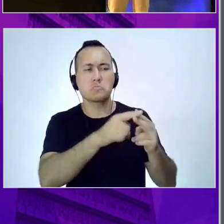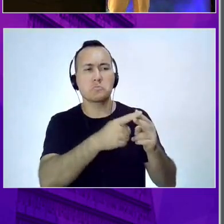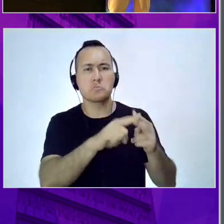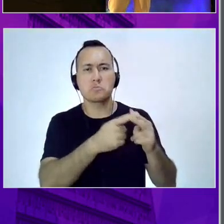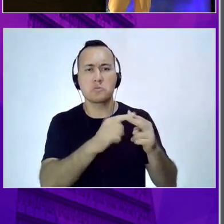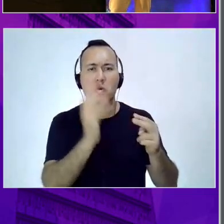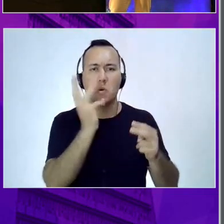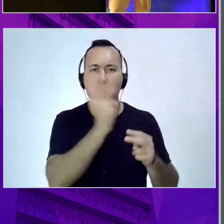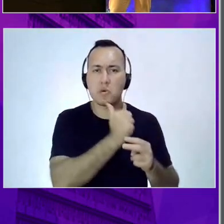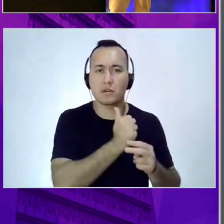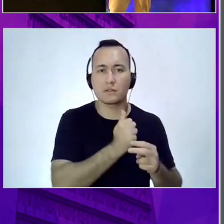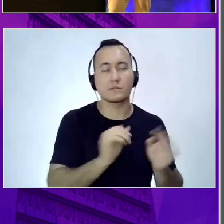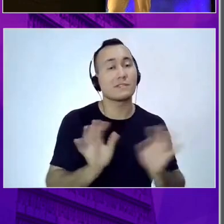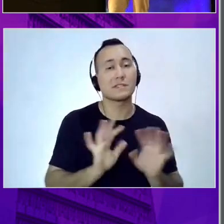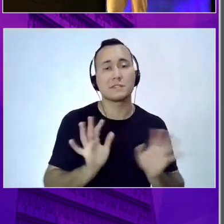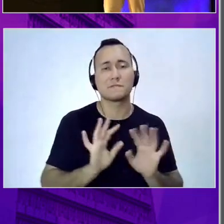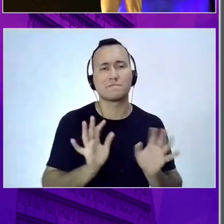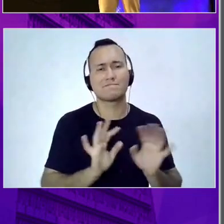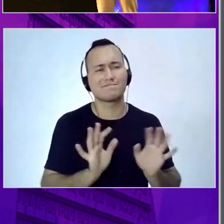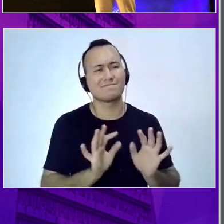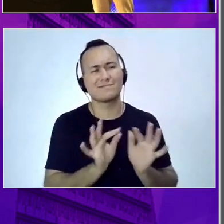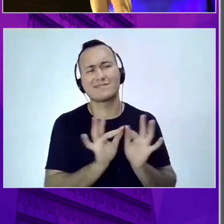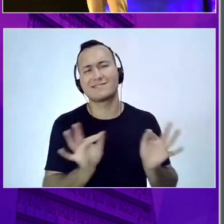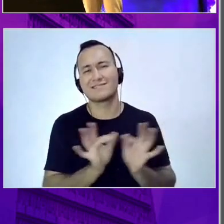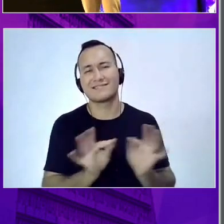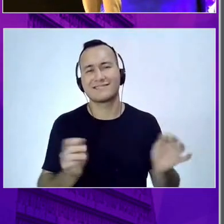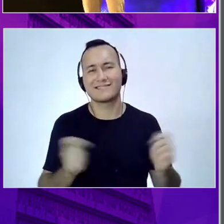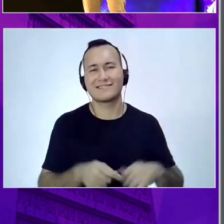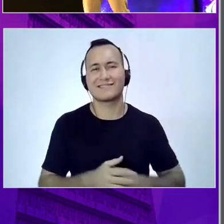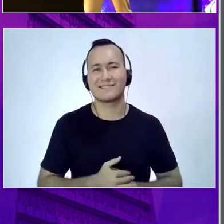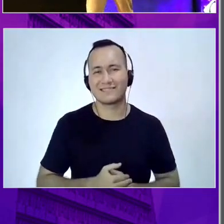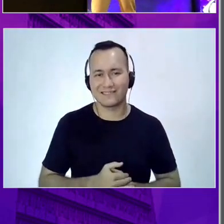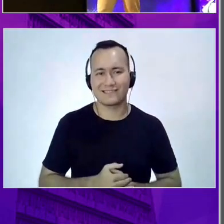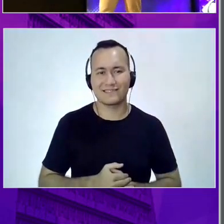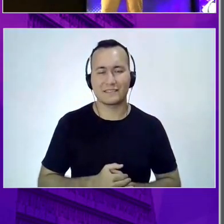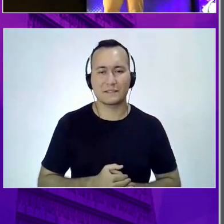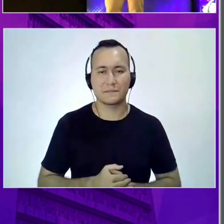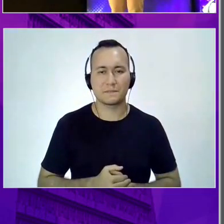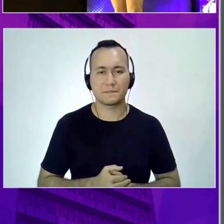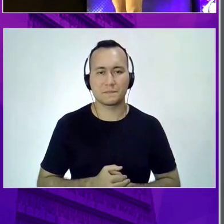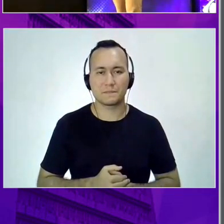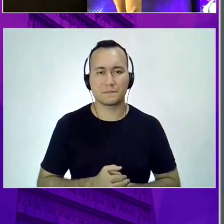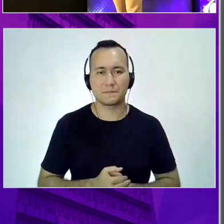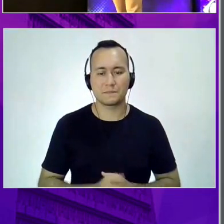mais simples. E está tudo certo. Era a realidade de cada momento.